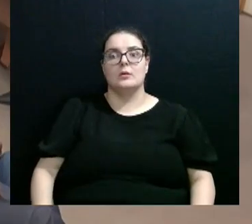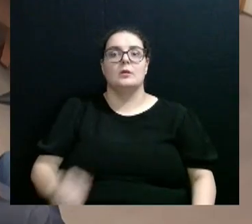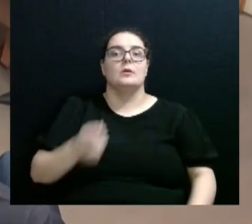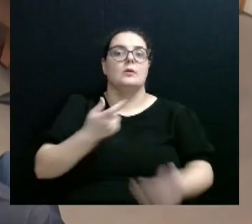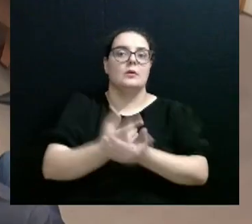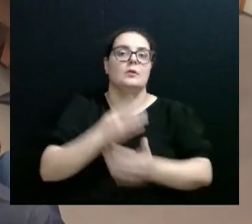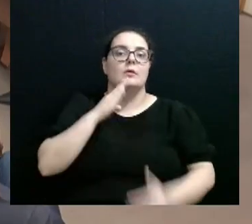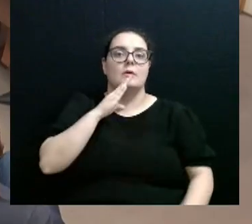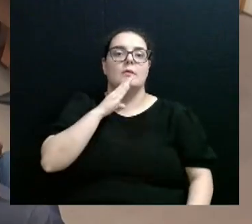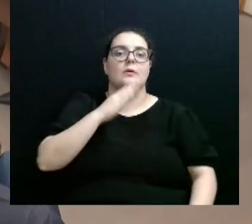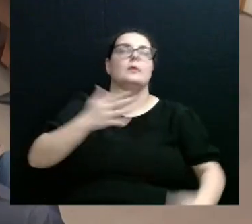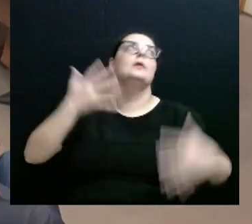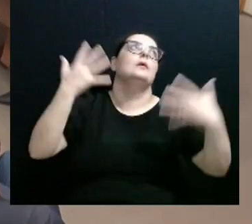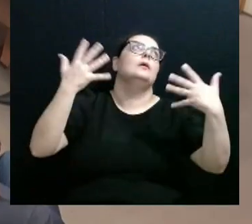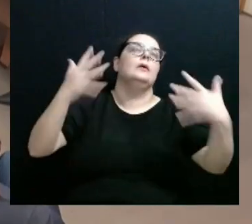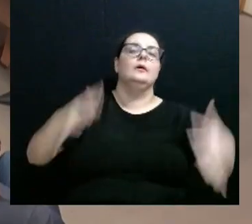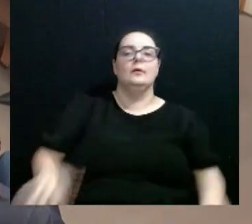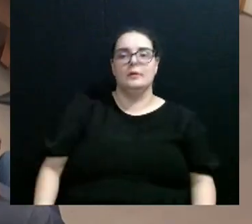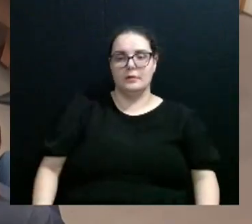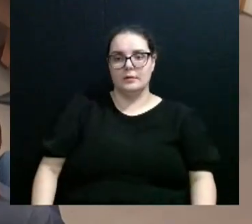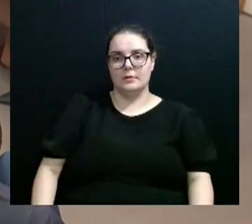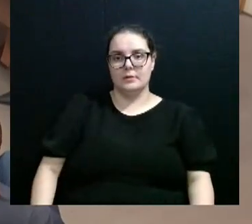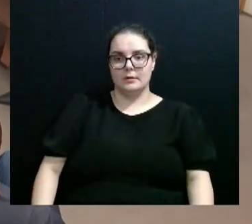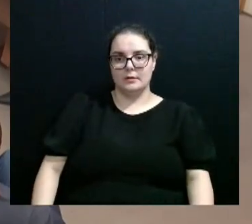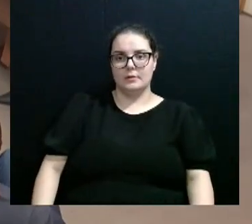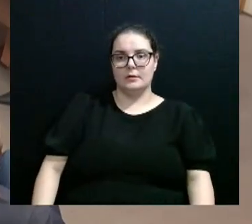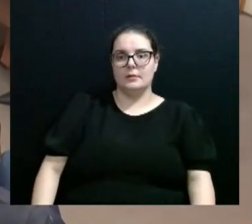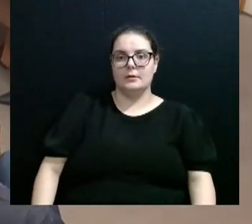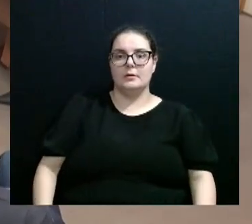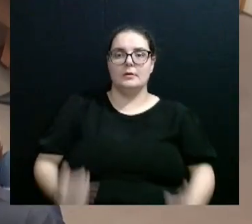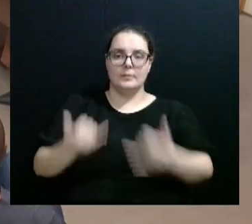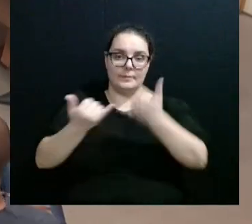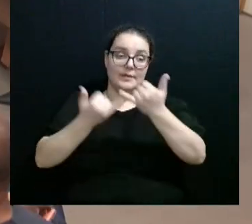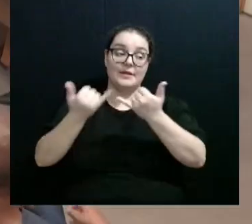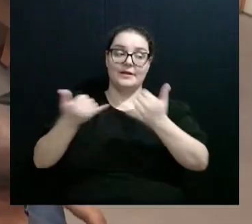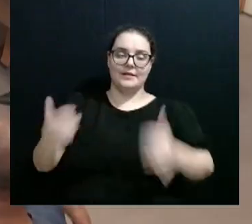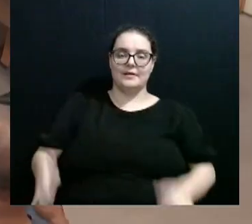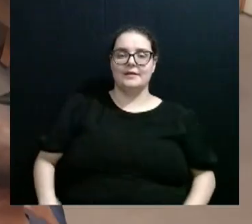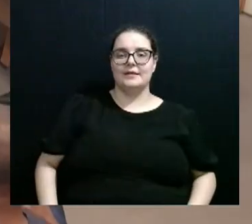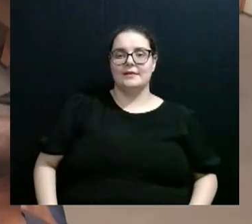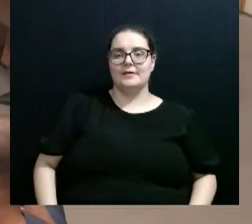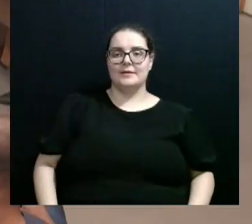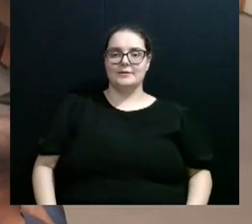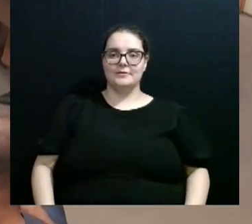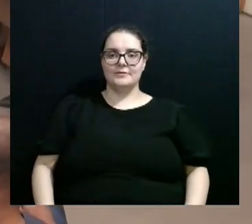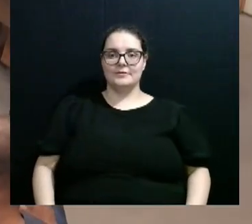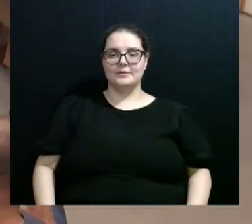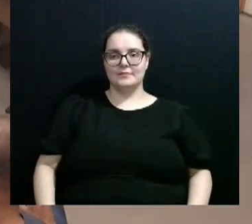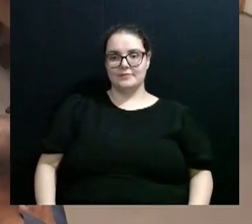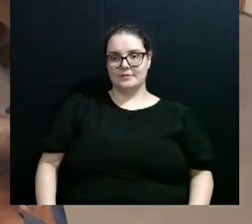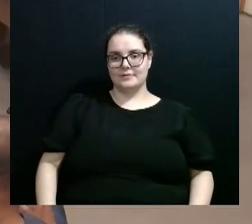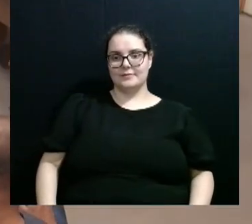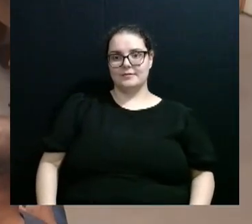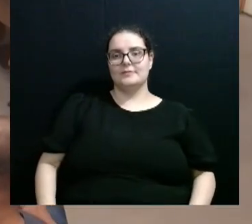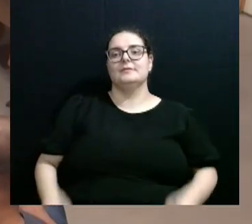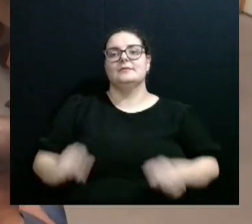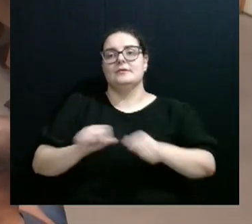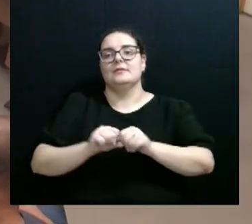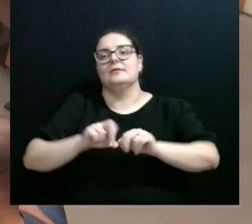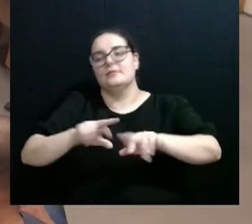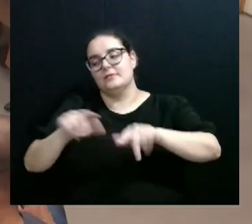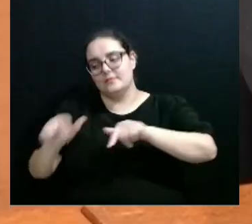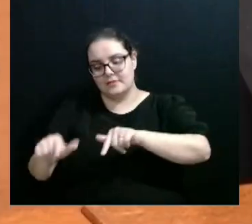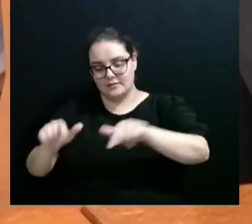Deus! É brincadeira, viu? Ai, você faz assim, como muitos estabelecimentos, né?